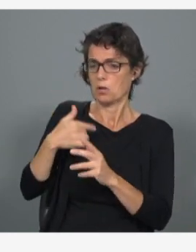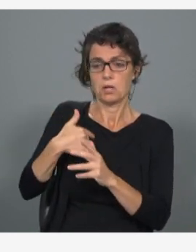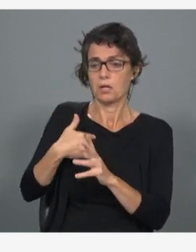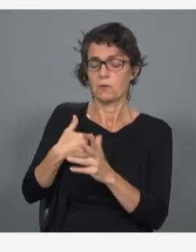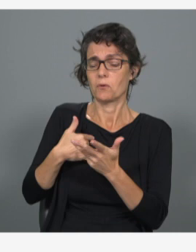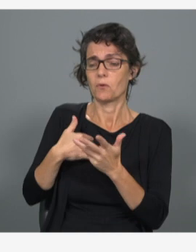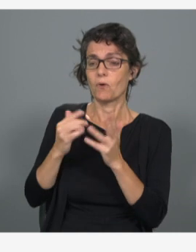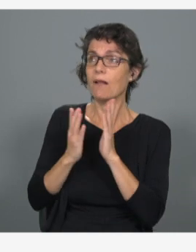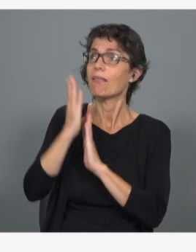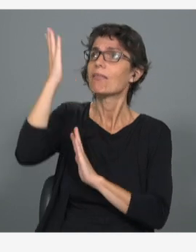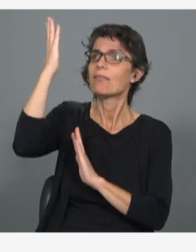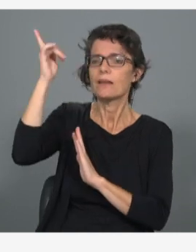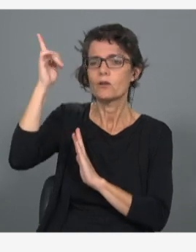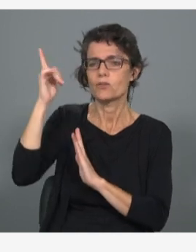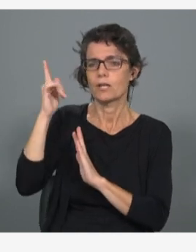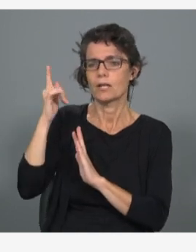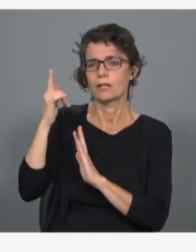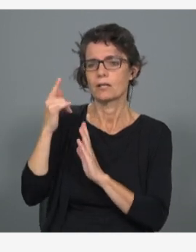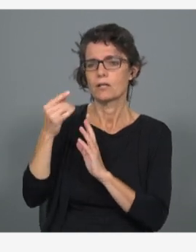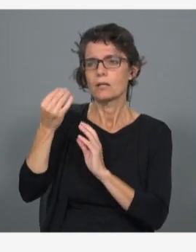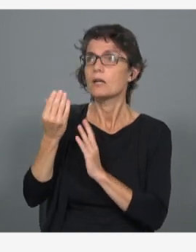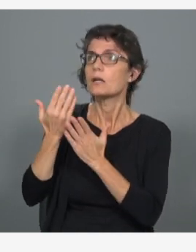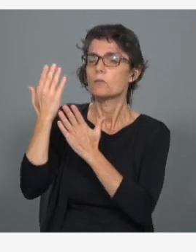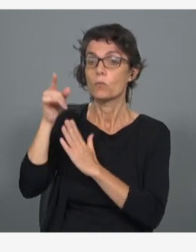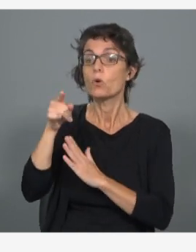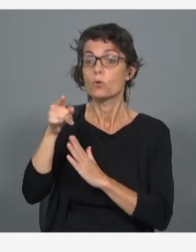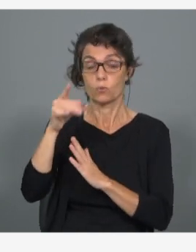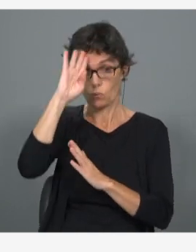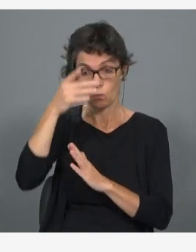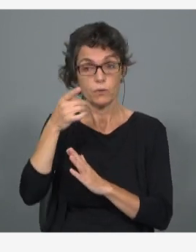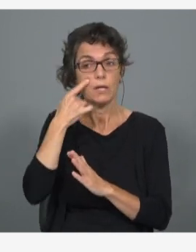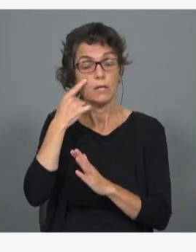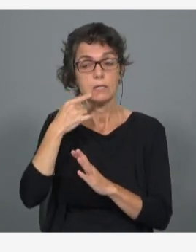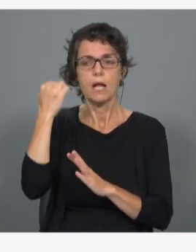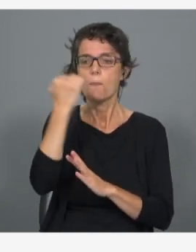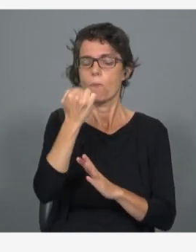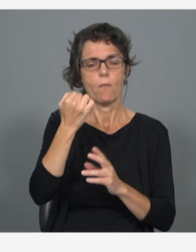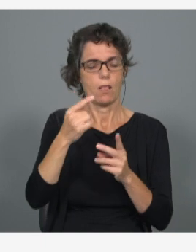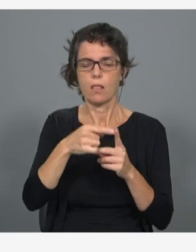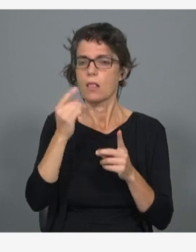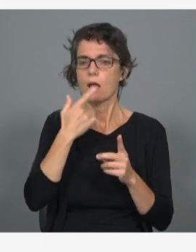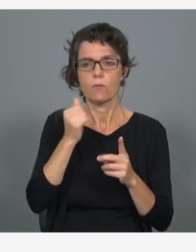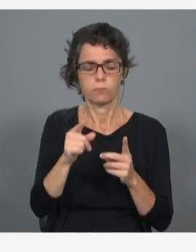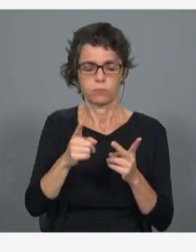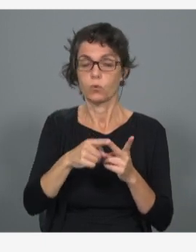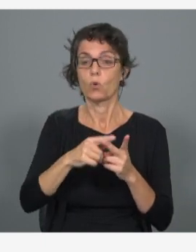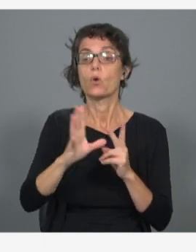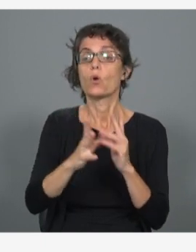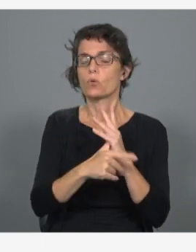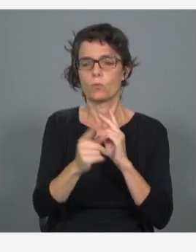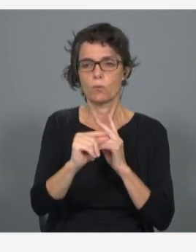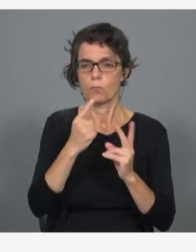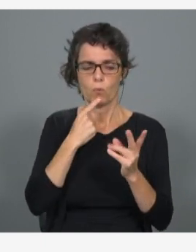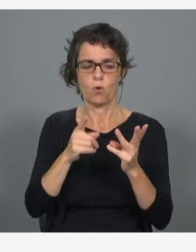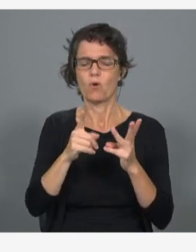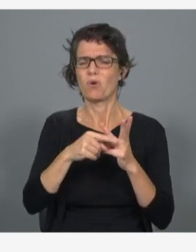senão Deus. Tu sabes os mandamentos: não mates, não cometas adultério, não roubes, não